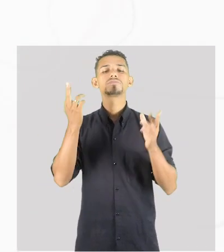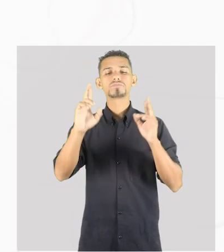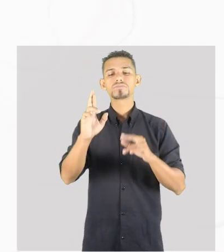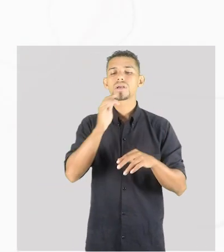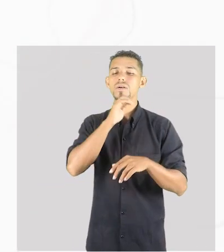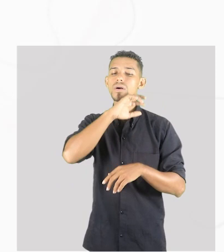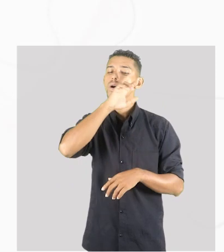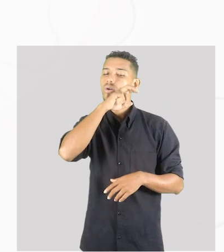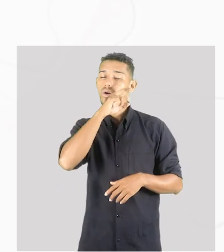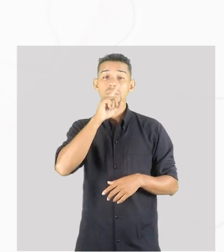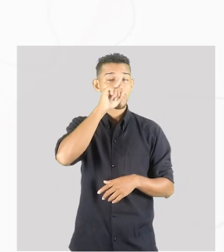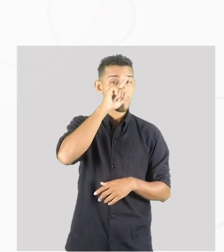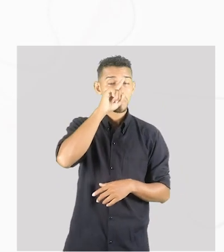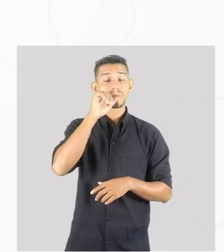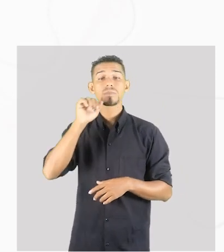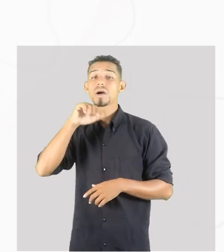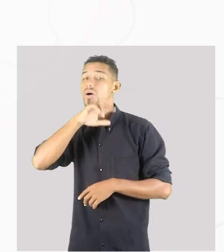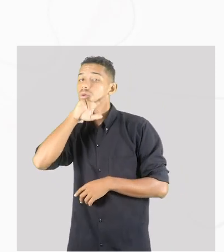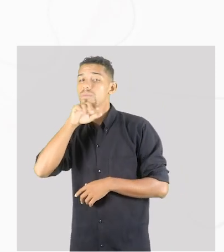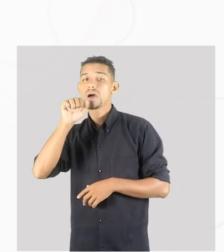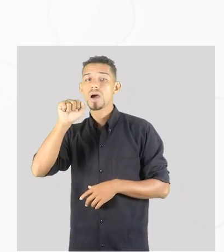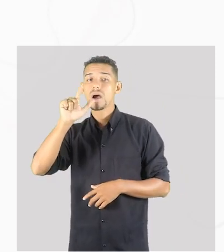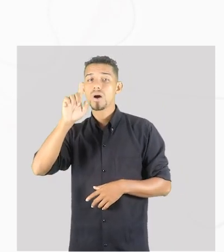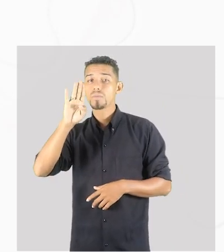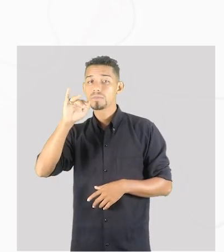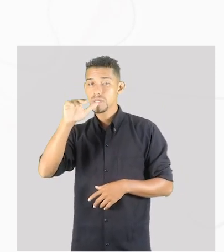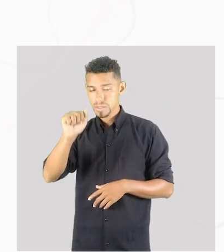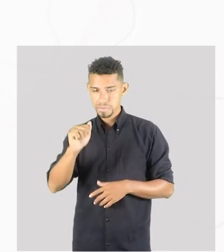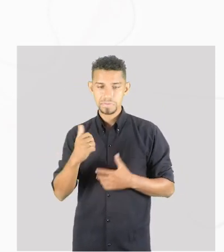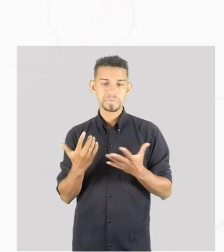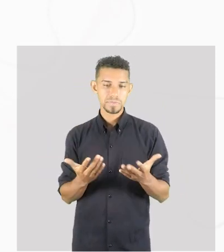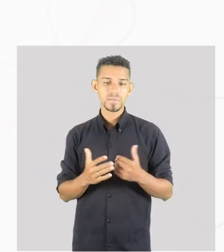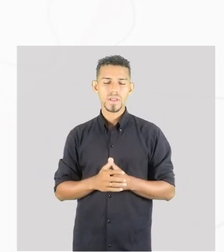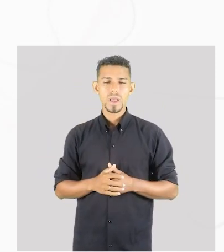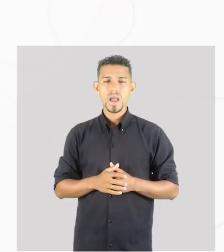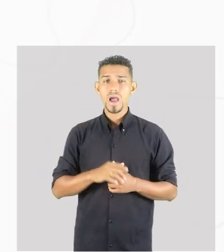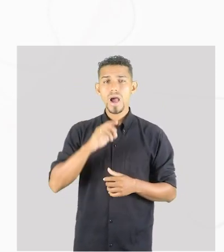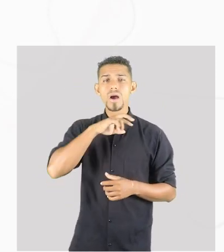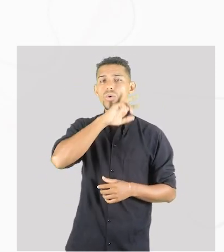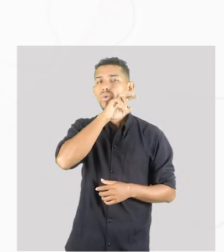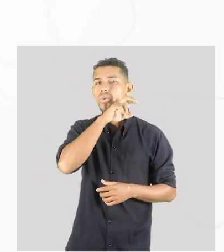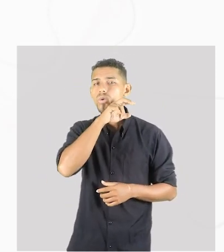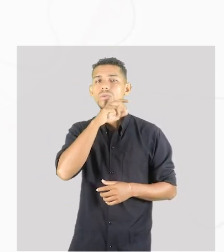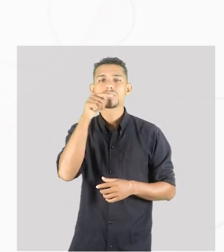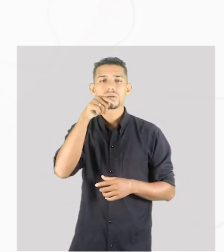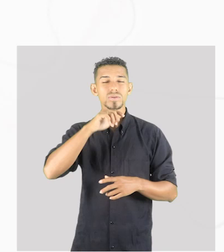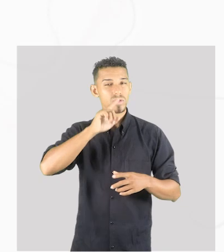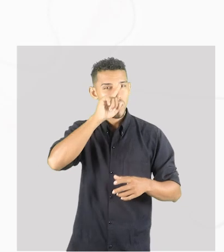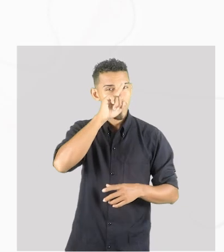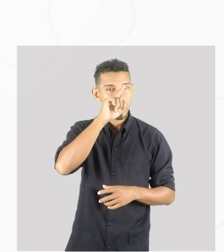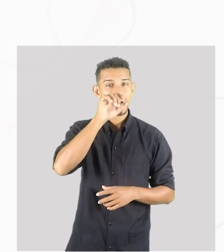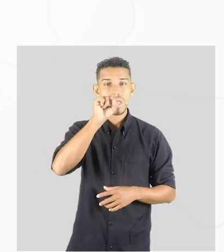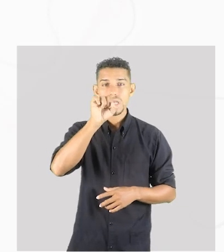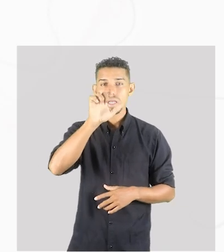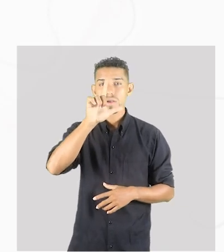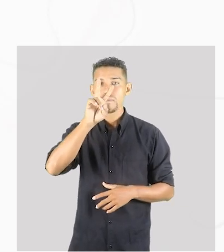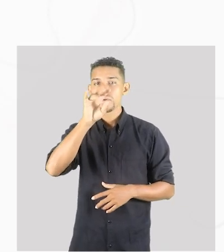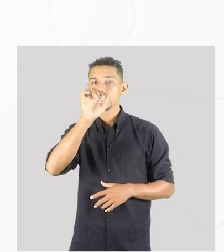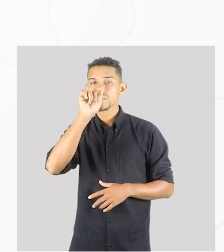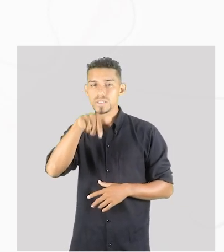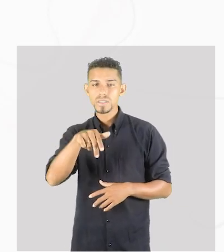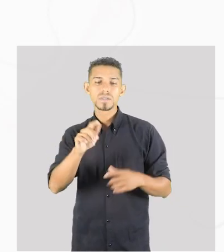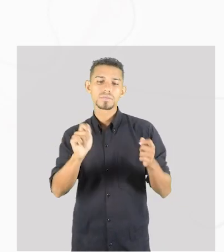uma cobra selvagem e uma cobra albina. A primeira coisa que a gente vai analisar é que a cobra selvagem ela expressa os dois pigmentos, então ela tem que ser